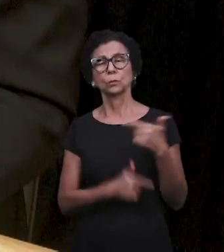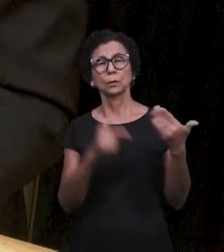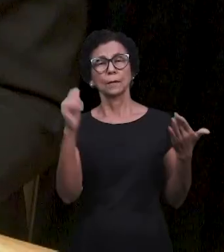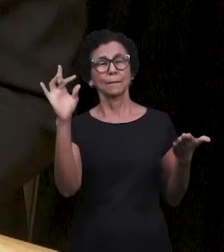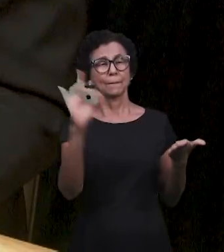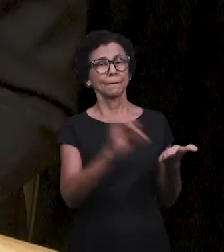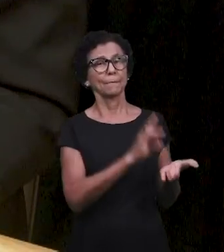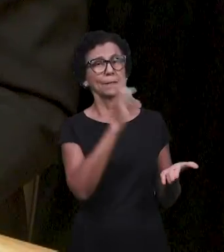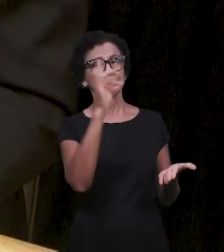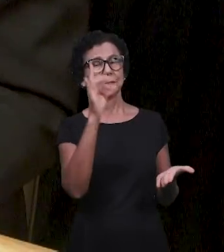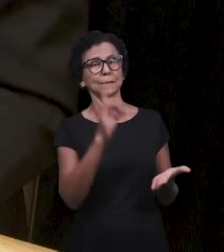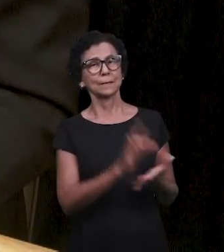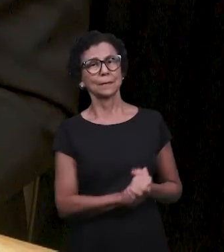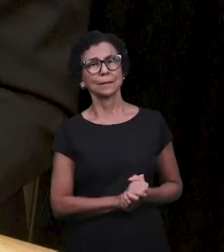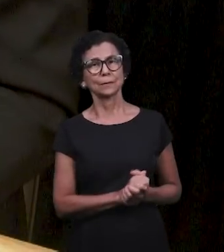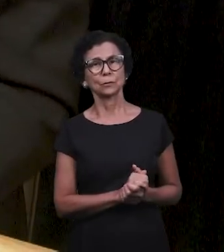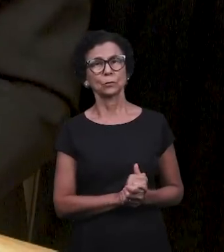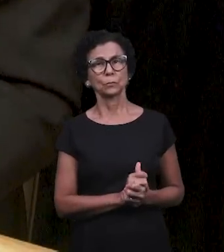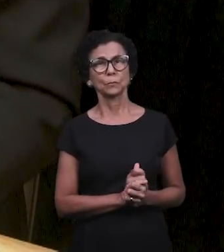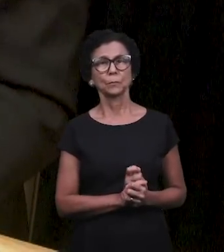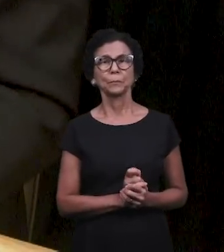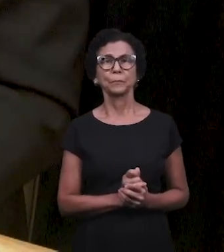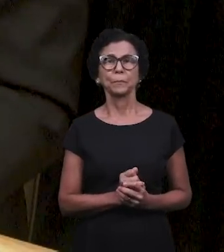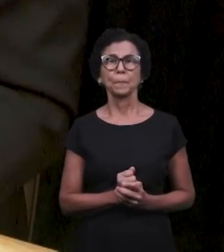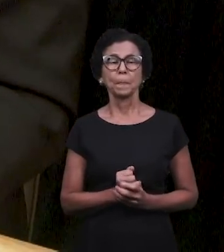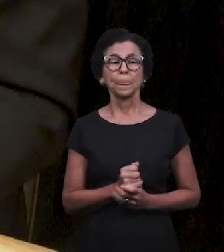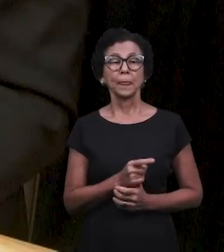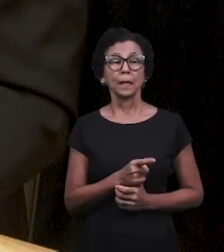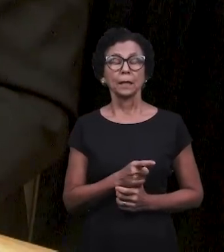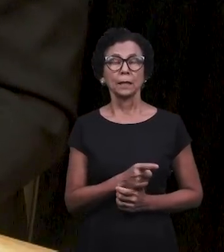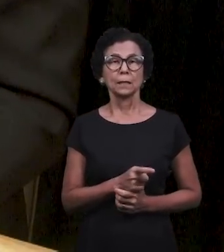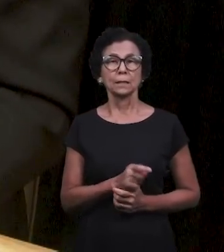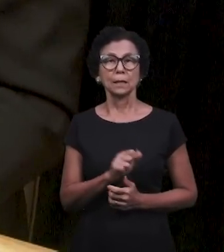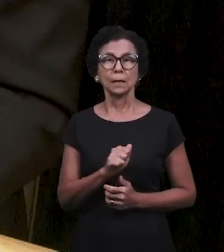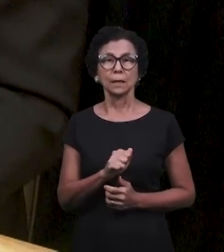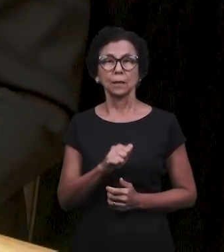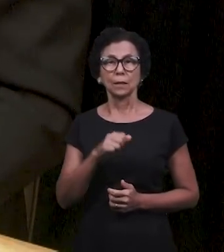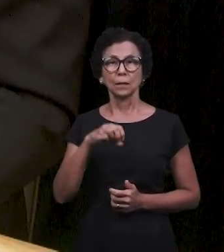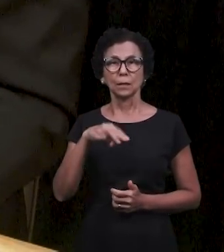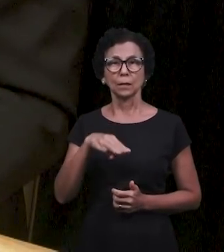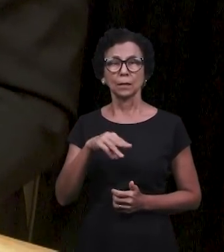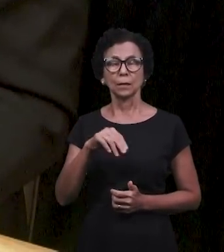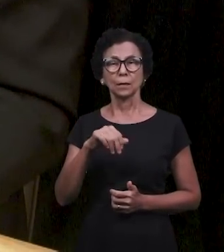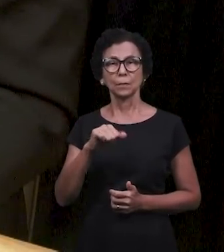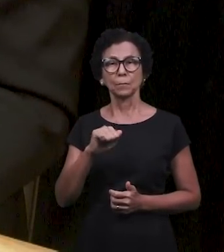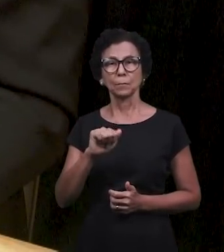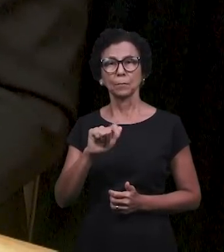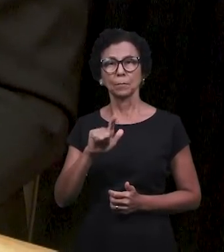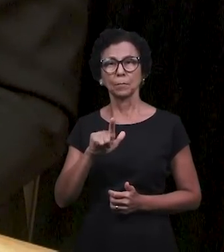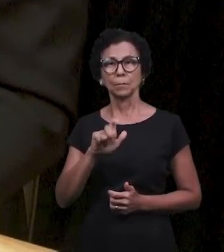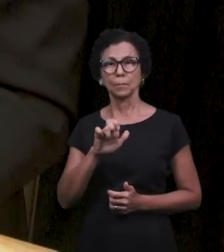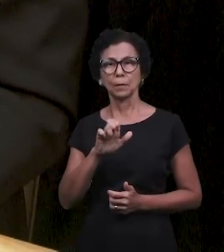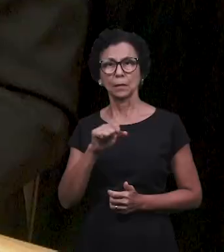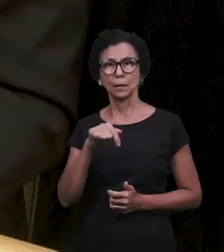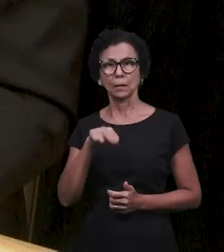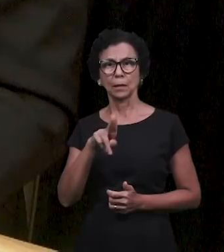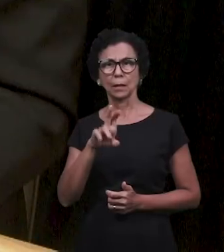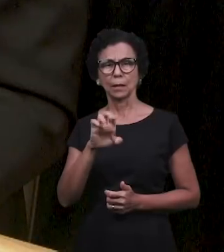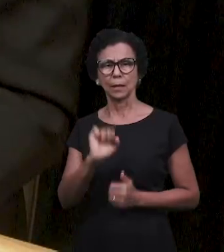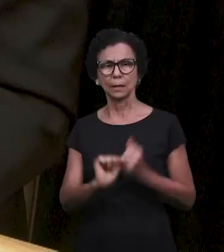com todo o ciúme de Esaú com Jacó. Por que Deus abençoou esse povo? Que bênção é essa que esse povo